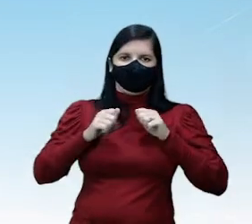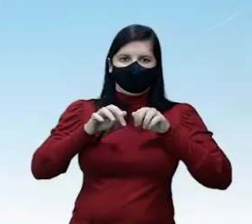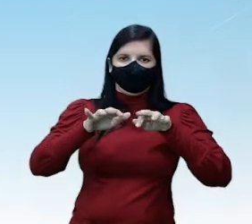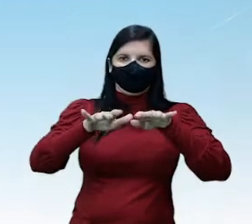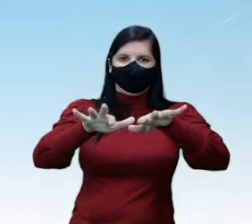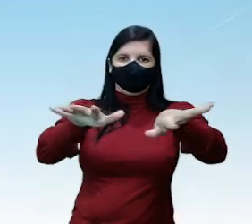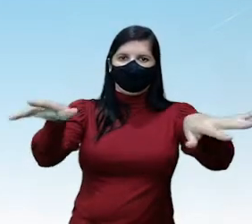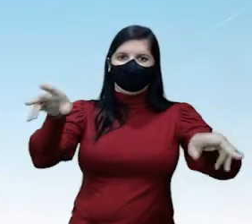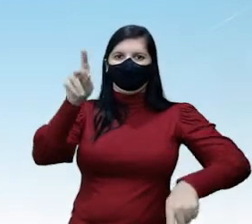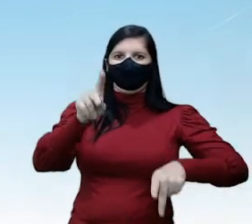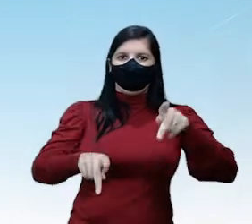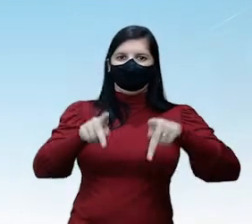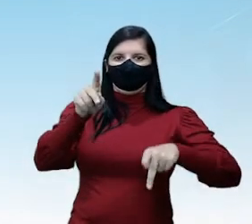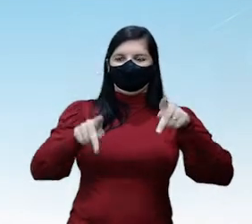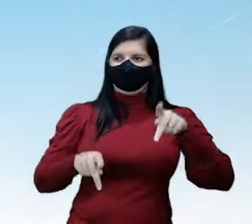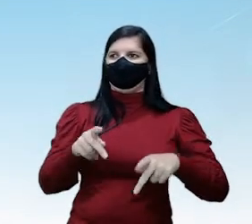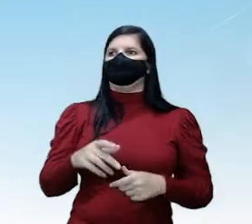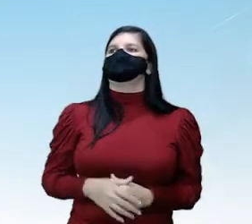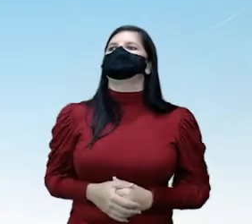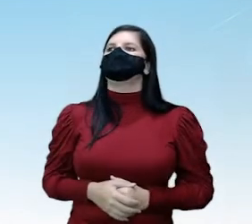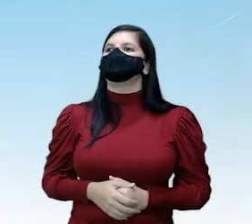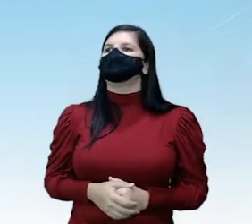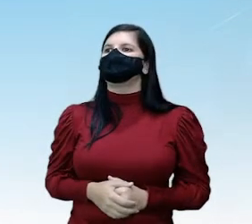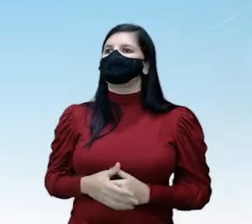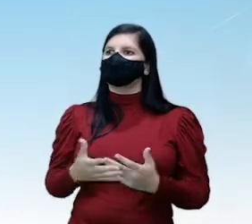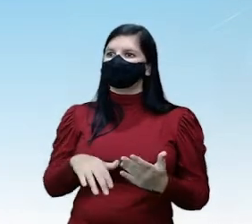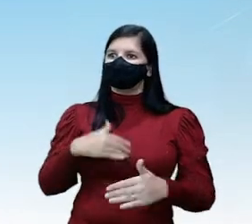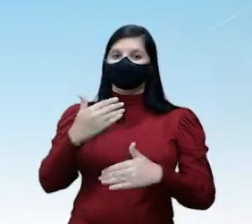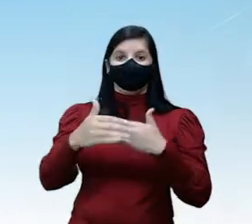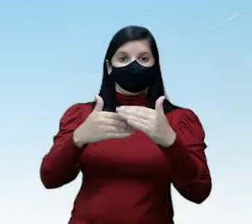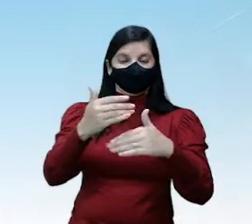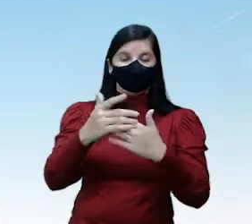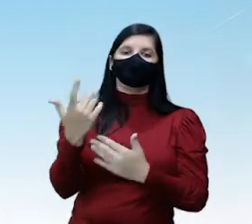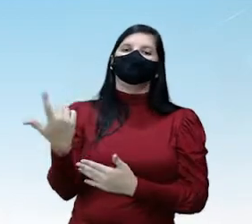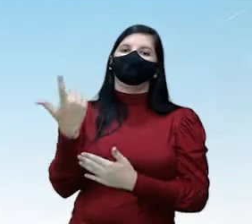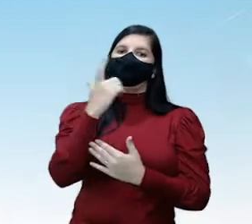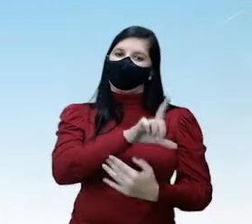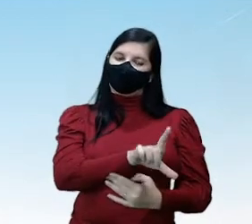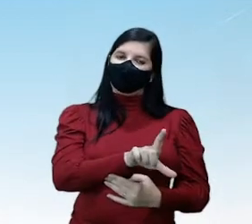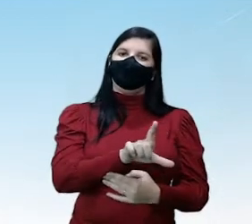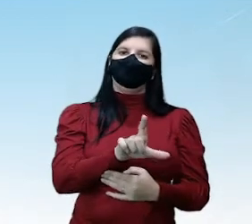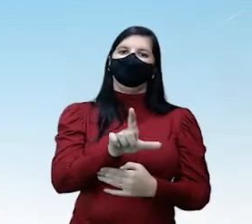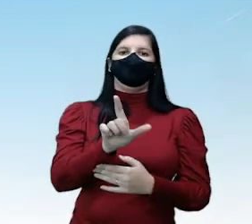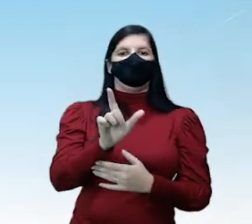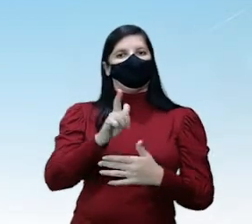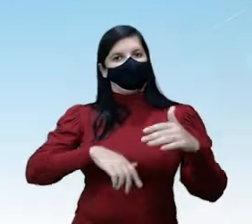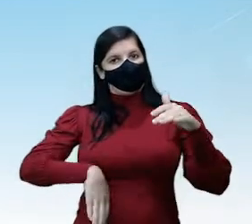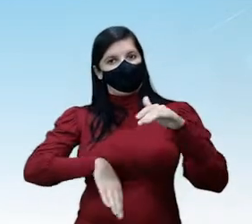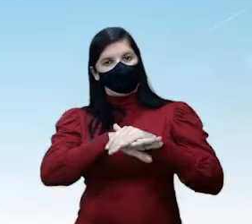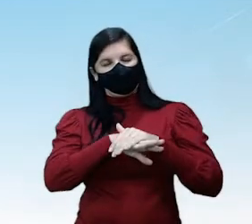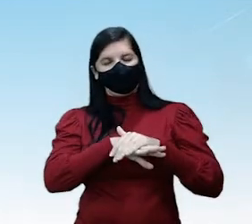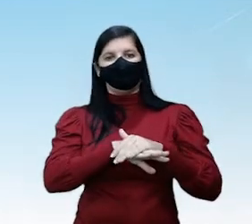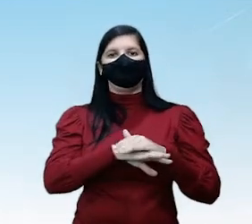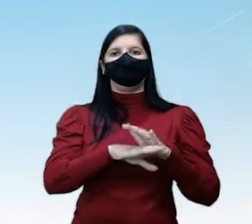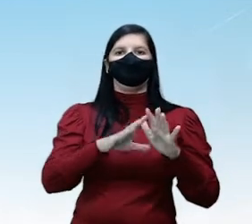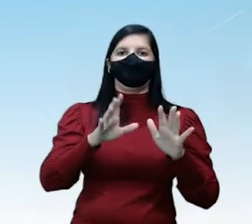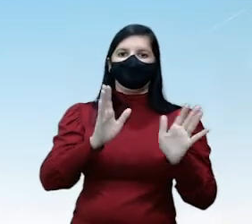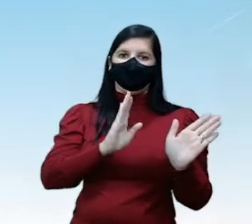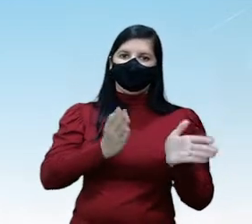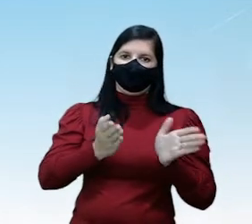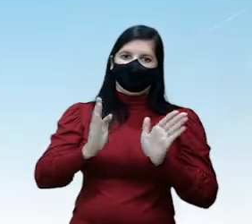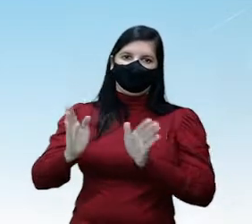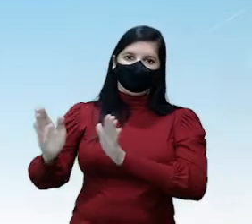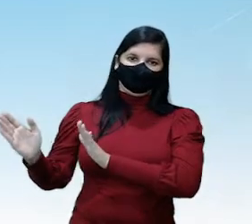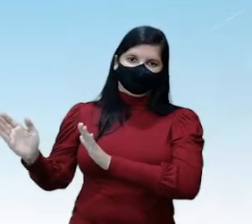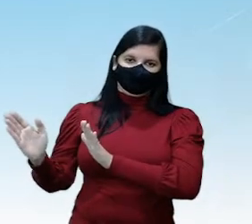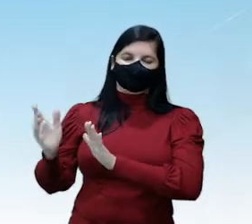aí para toda a população. Esse processo ele vai garantir o abastecimento de forma regular,